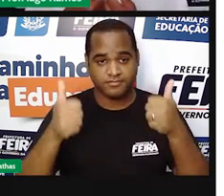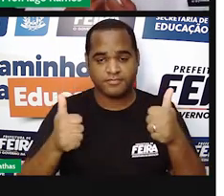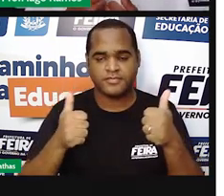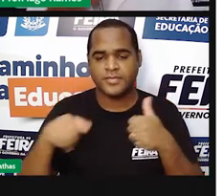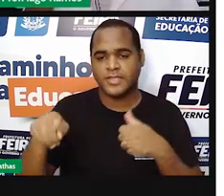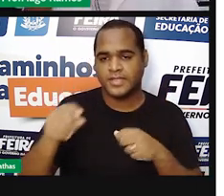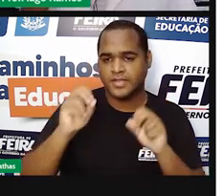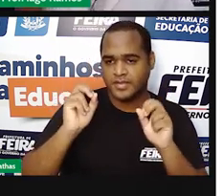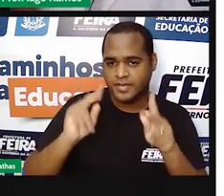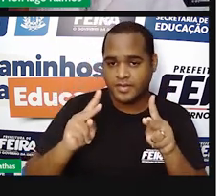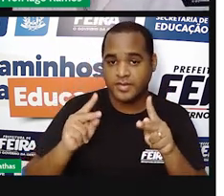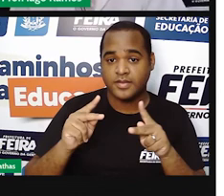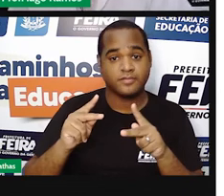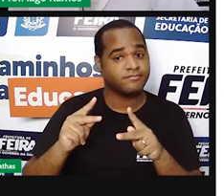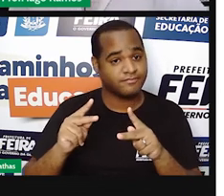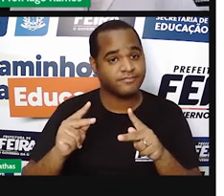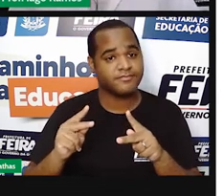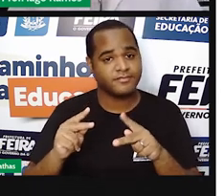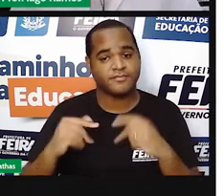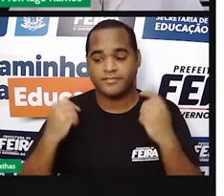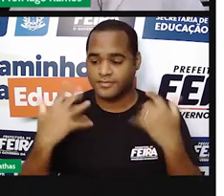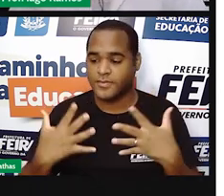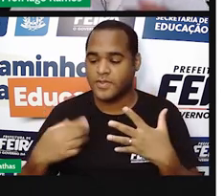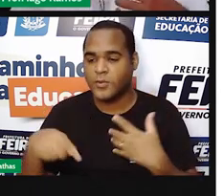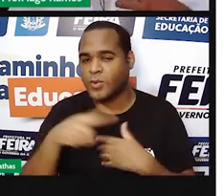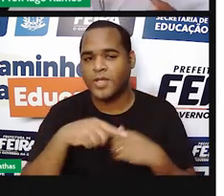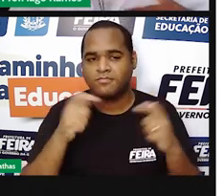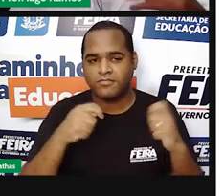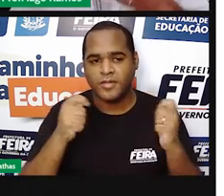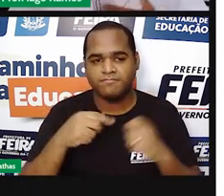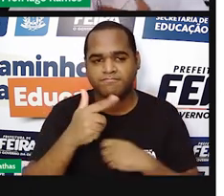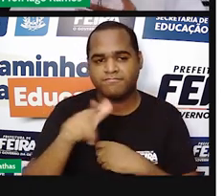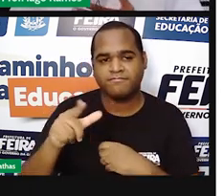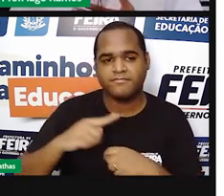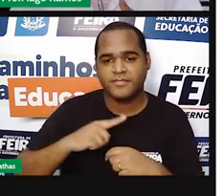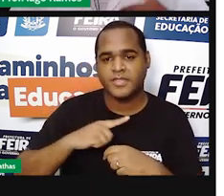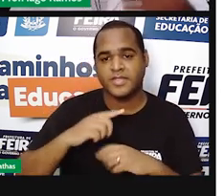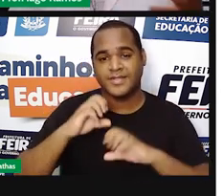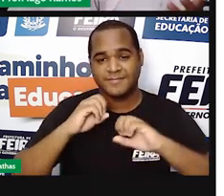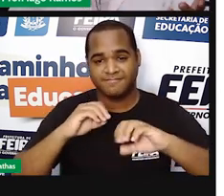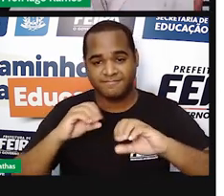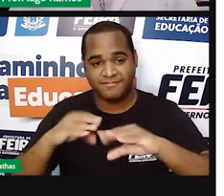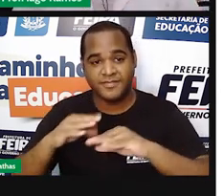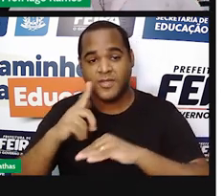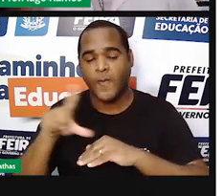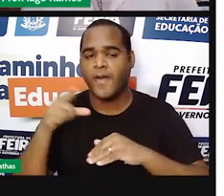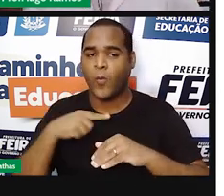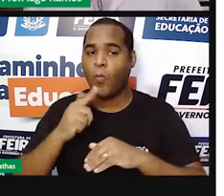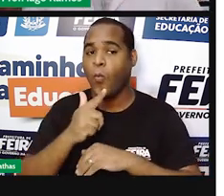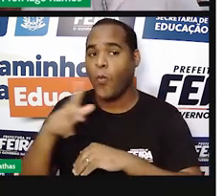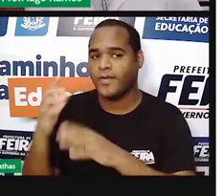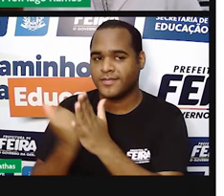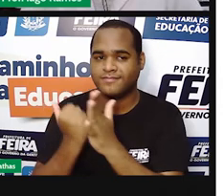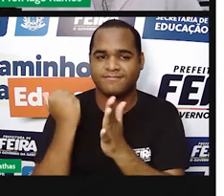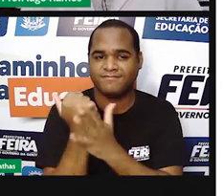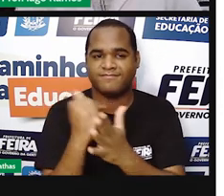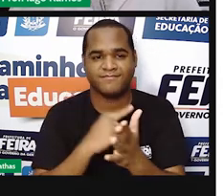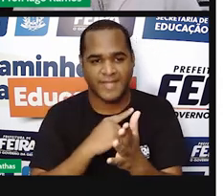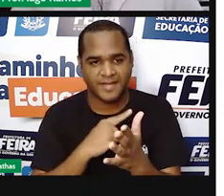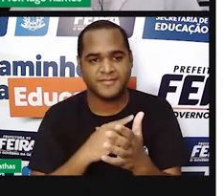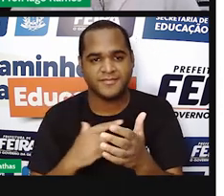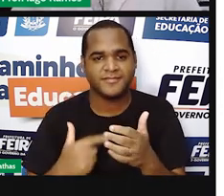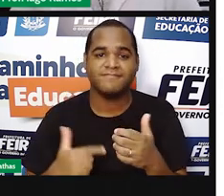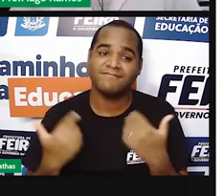belezinha bacana bom então eu vou me despedindo dessa aula já ansioso para a próxima